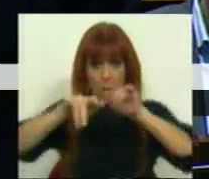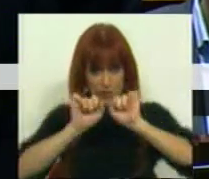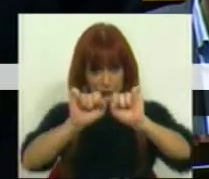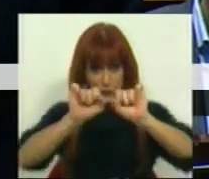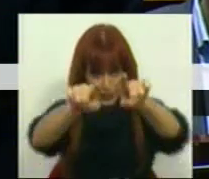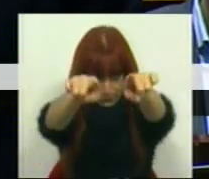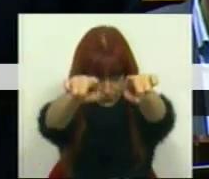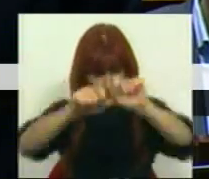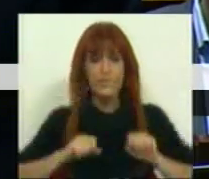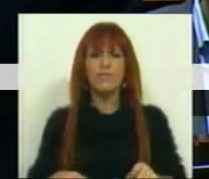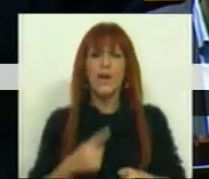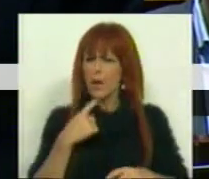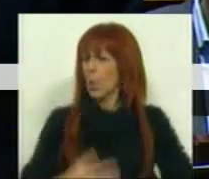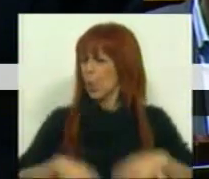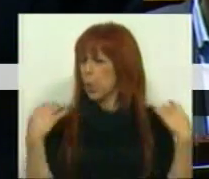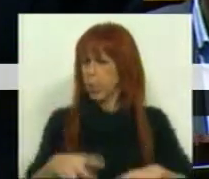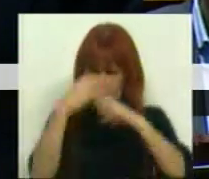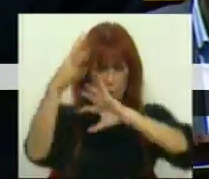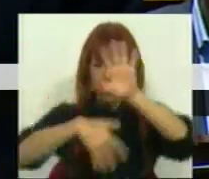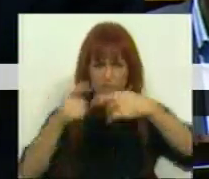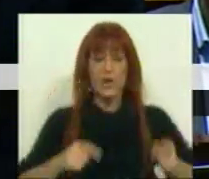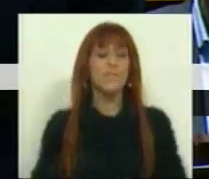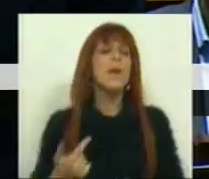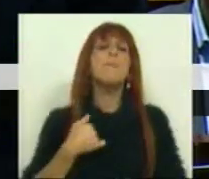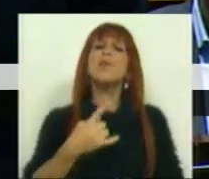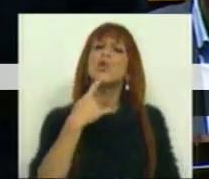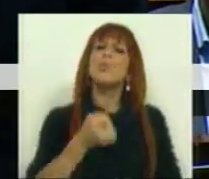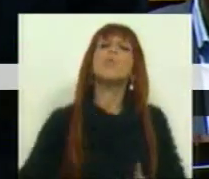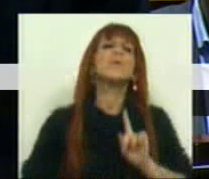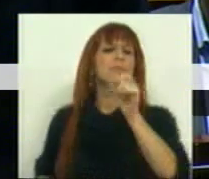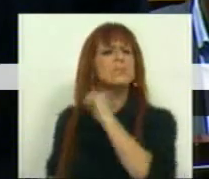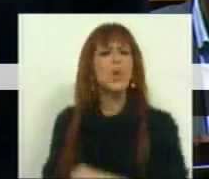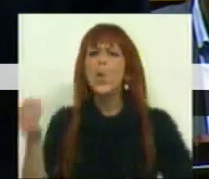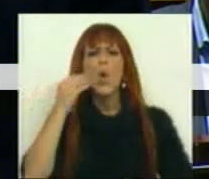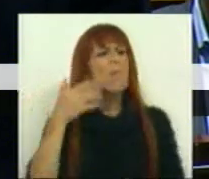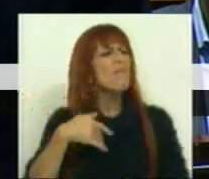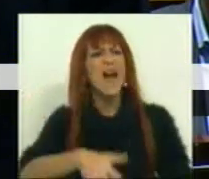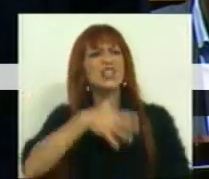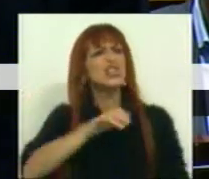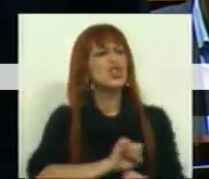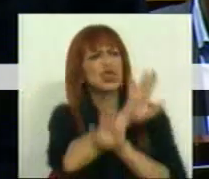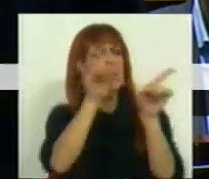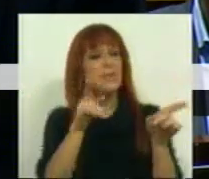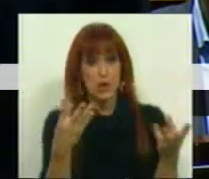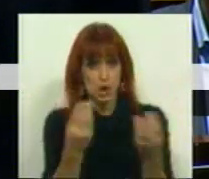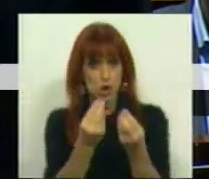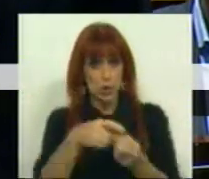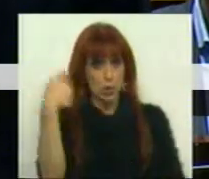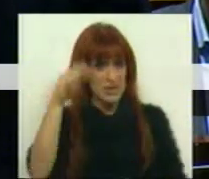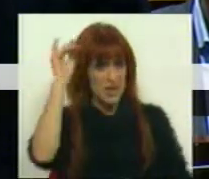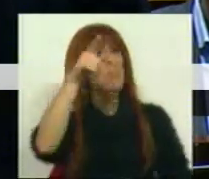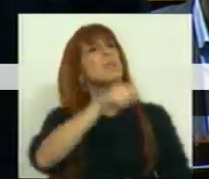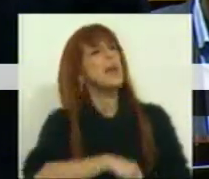é sua. E é uma grossa confusão. Mas eu pergunto-lhe então, como é que vai esclarecer, junto do Presidente